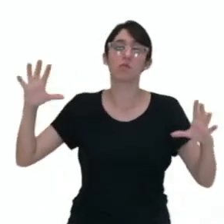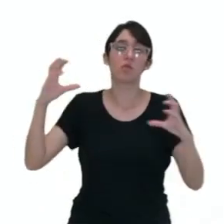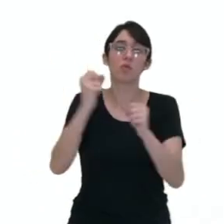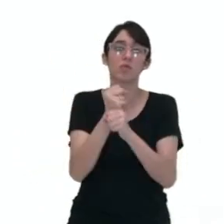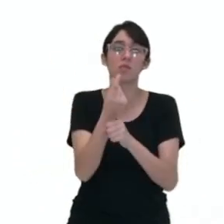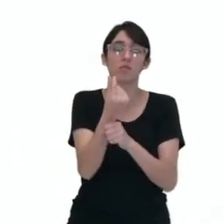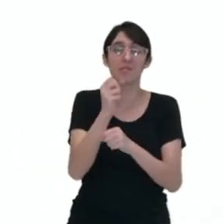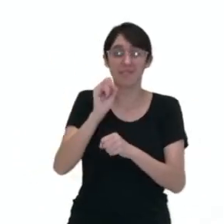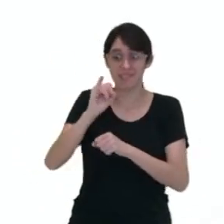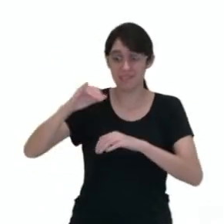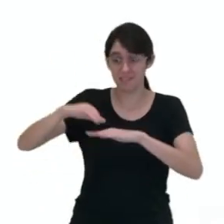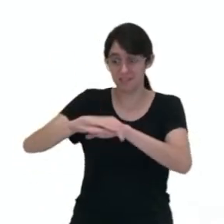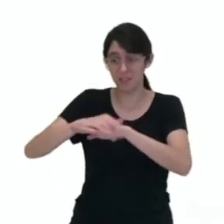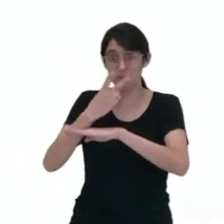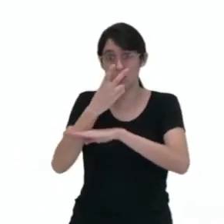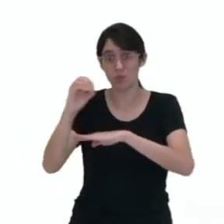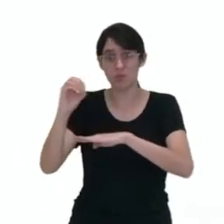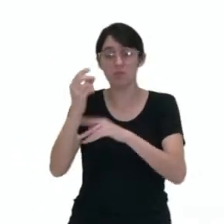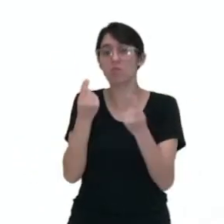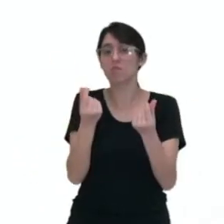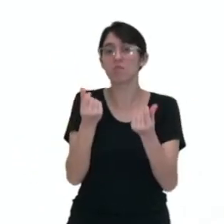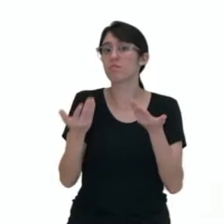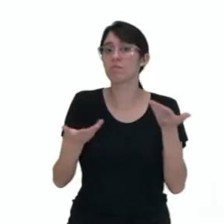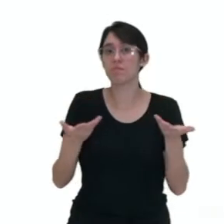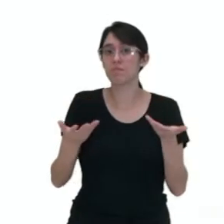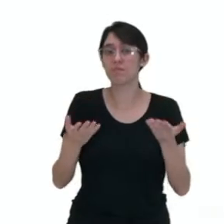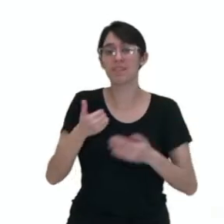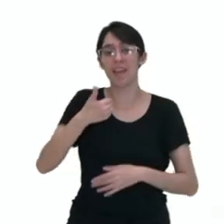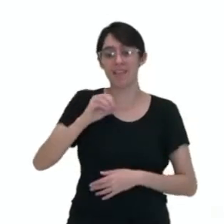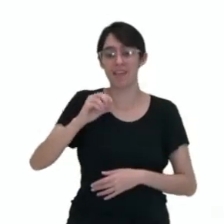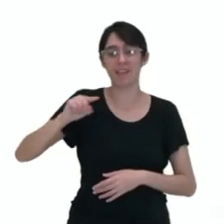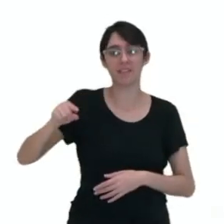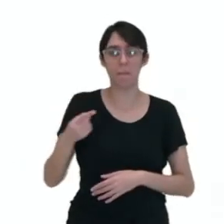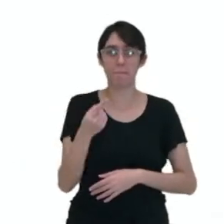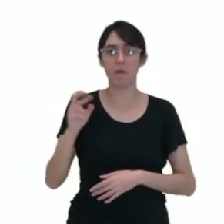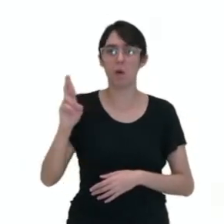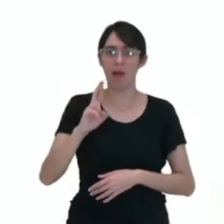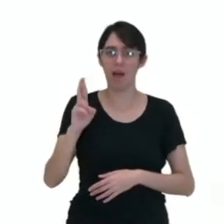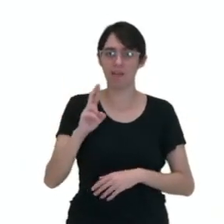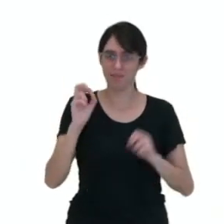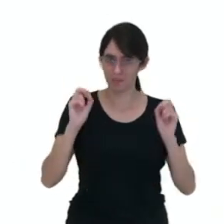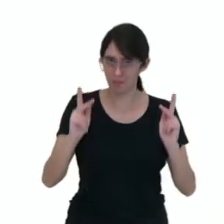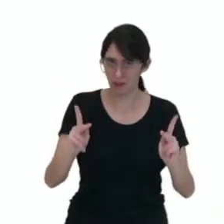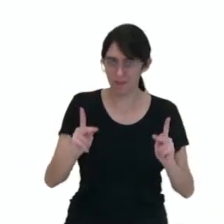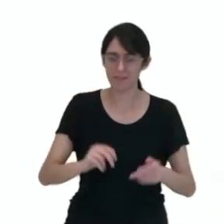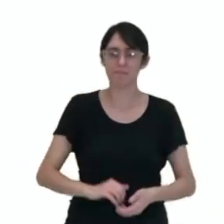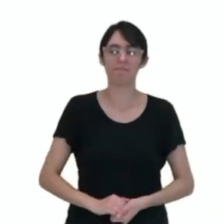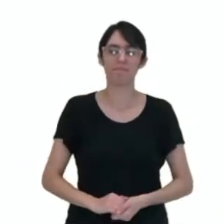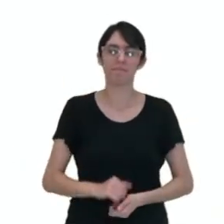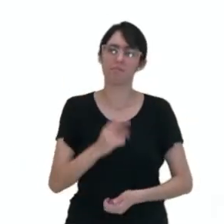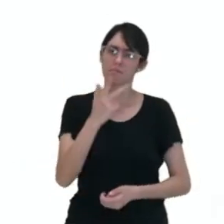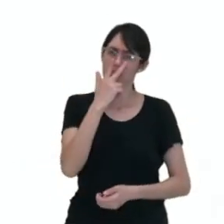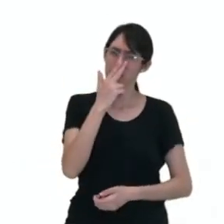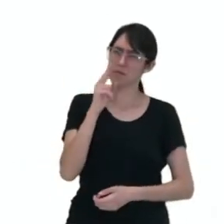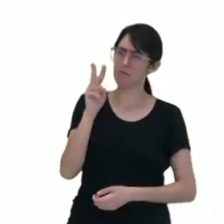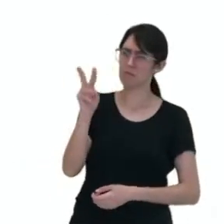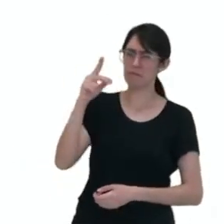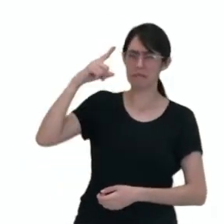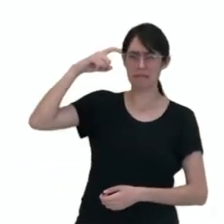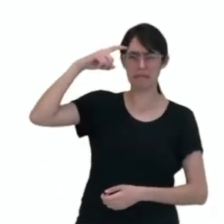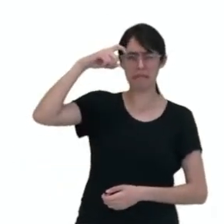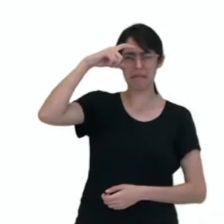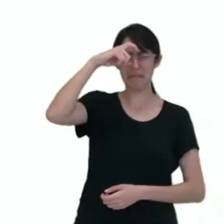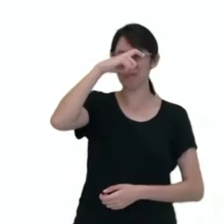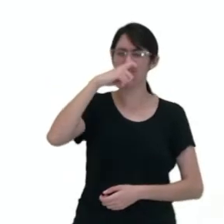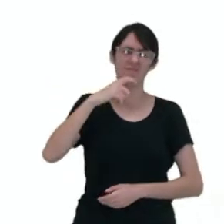fabricar 200 unidades vai ser de R$10.000. Tranquilo, não é verdade? Parecia muito difícil quando eu falei, vamos fazer